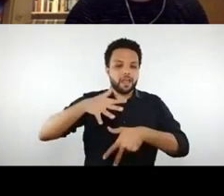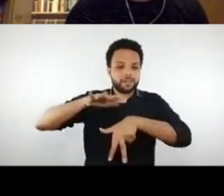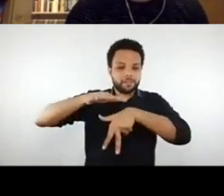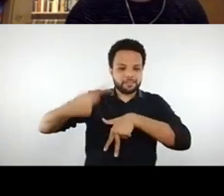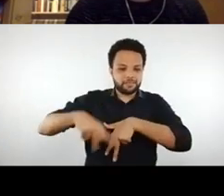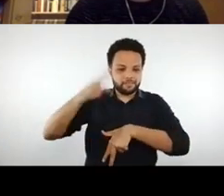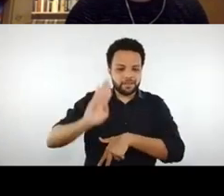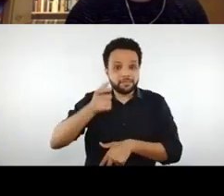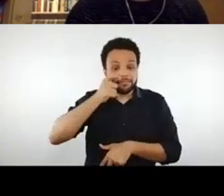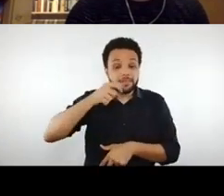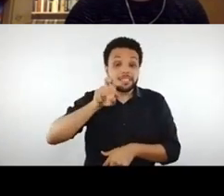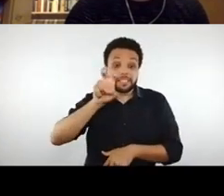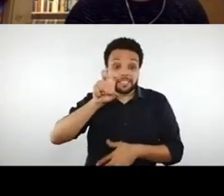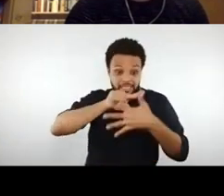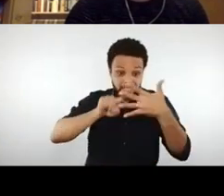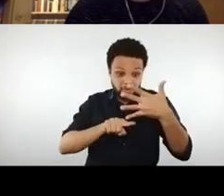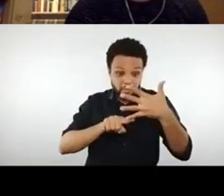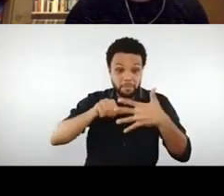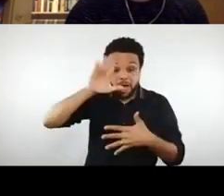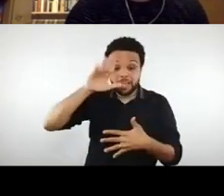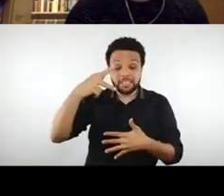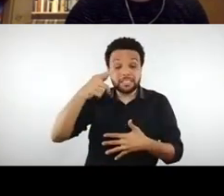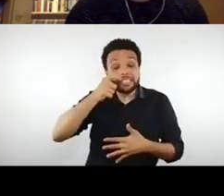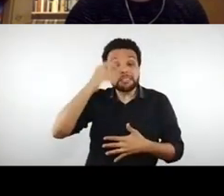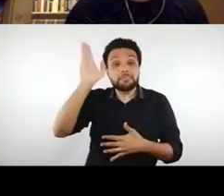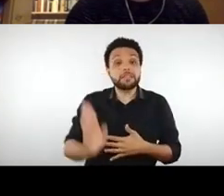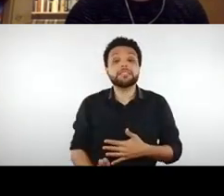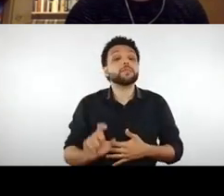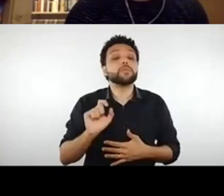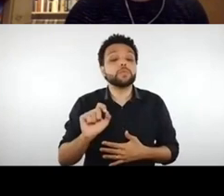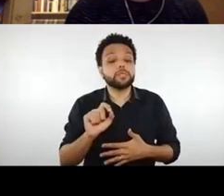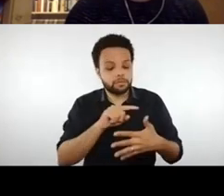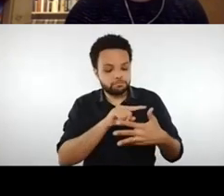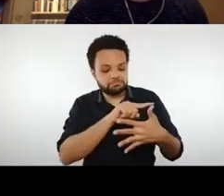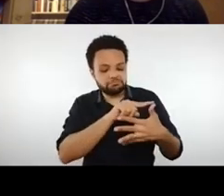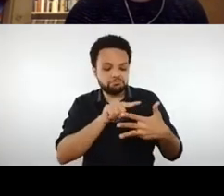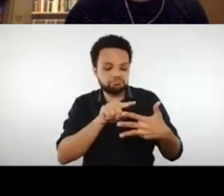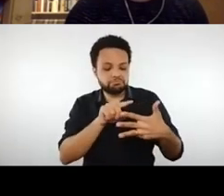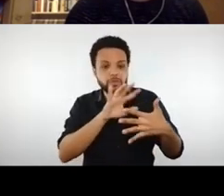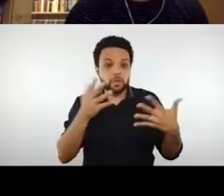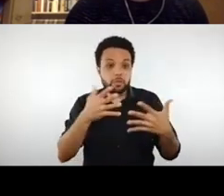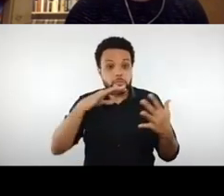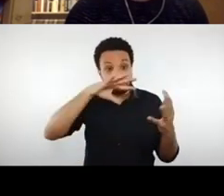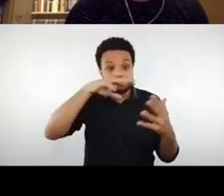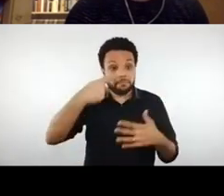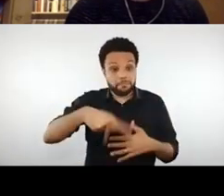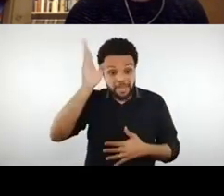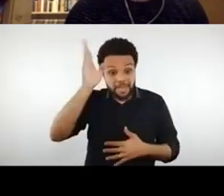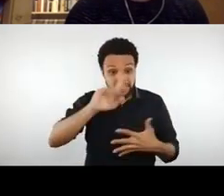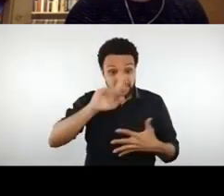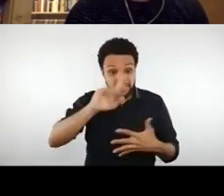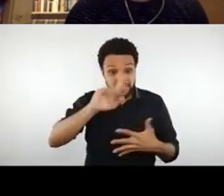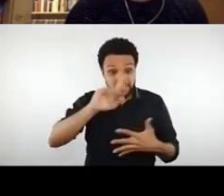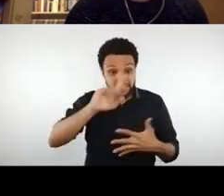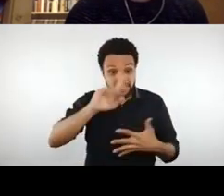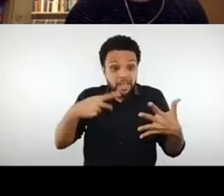se pegar 5 animações mais assistidas no Brasil hoje, umas 3 devem ser brasileiras. Né? Então, você tem o Show da